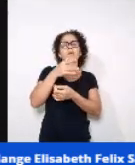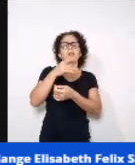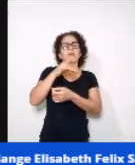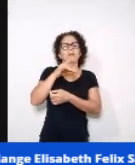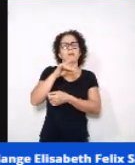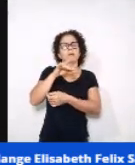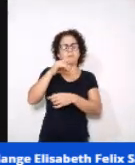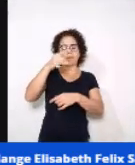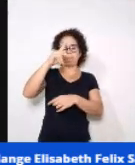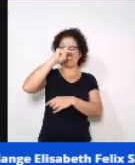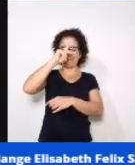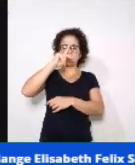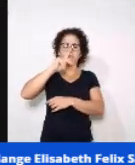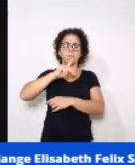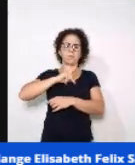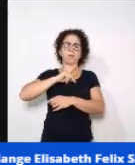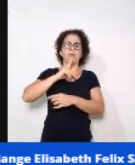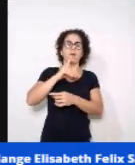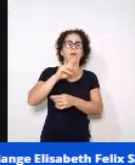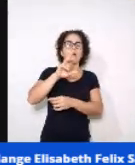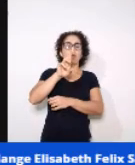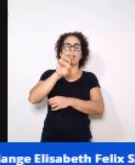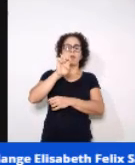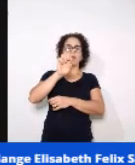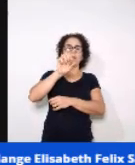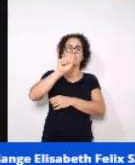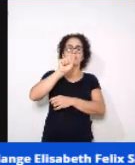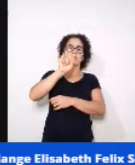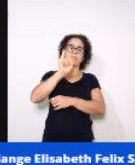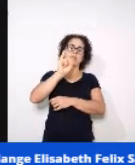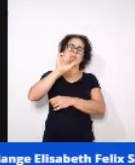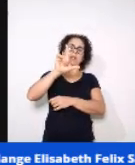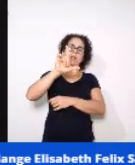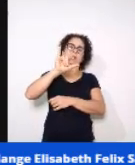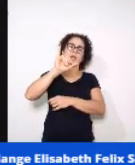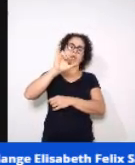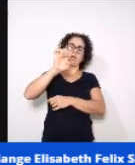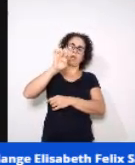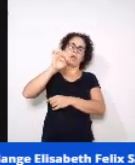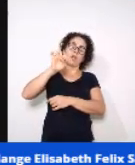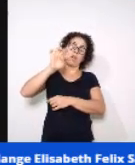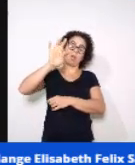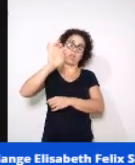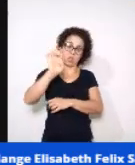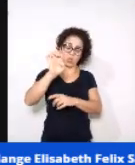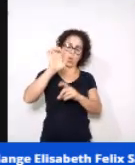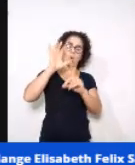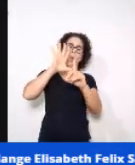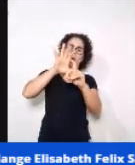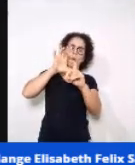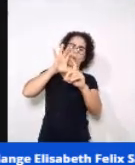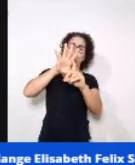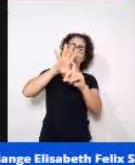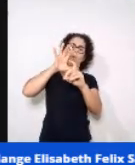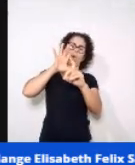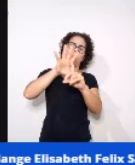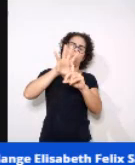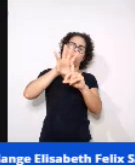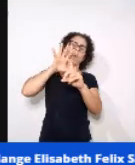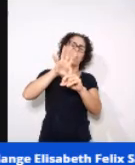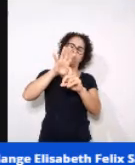um parênteses para contar uma rápida situação para vocês, tá? Eu fui desligado de uma instituição que eu trabalhei por 7